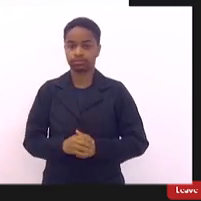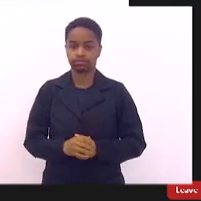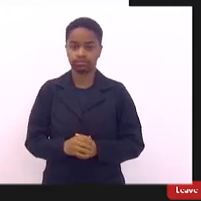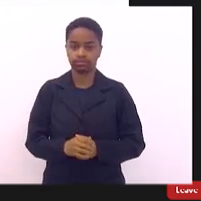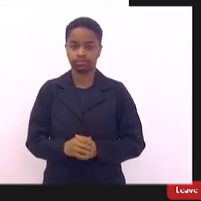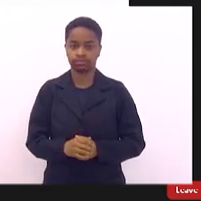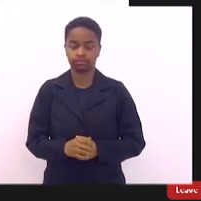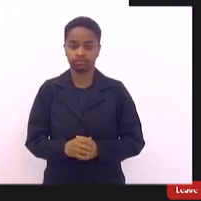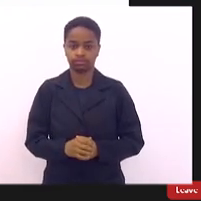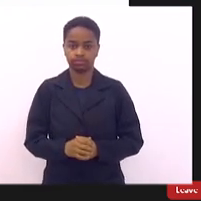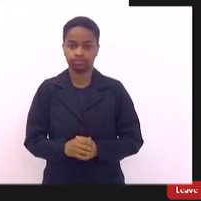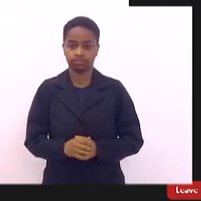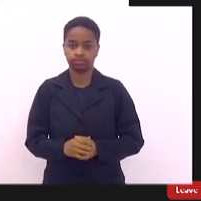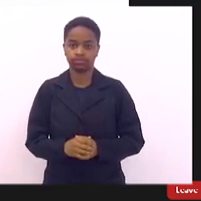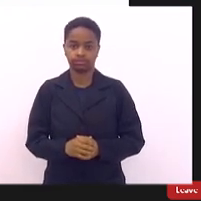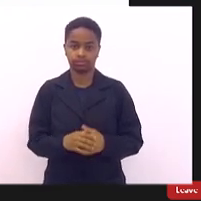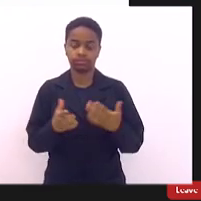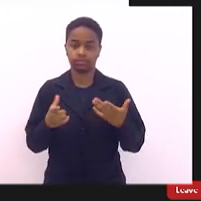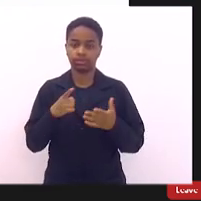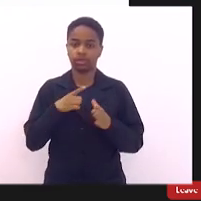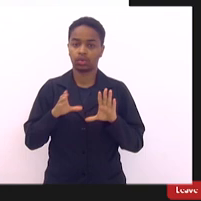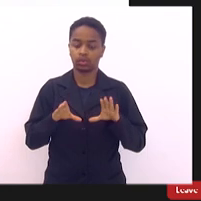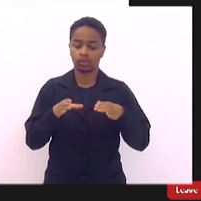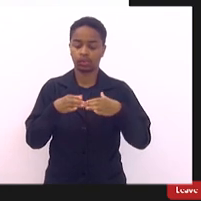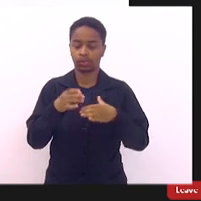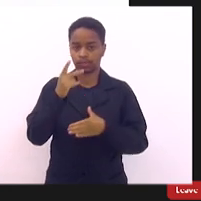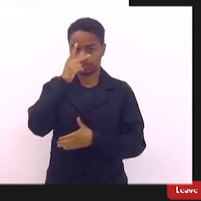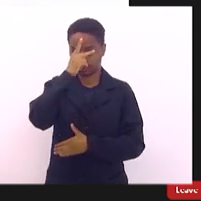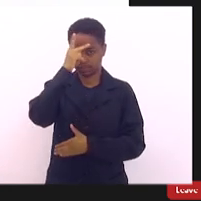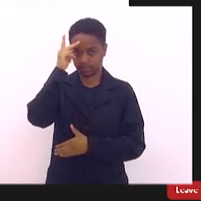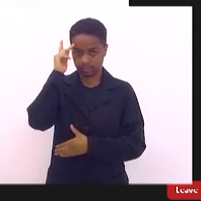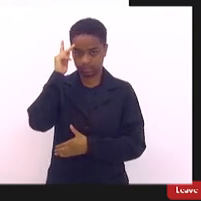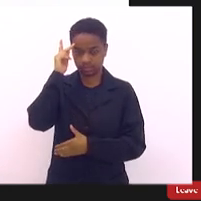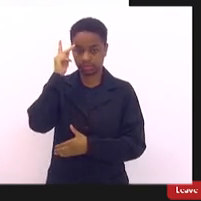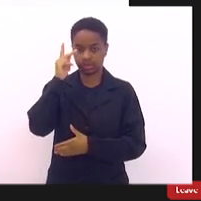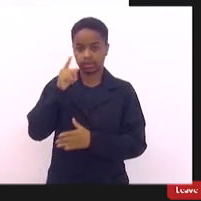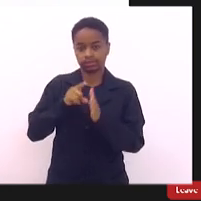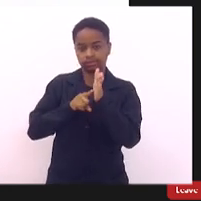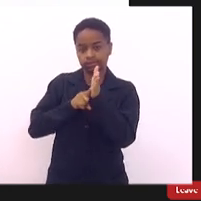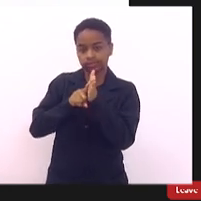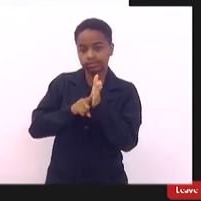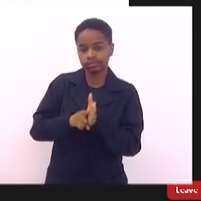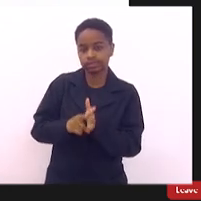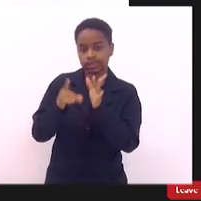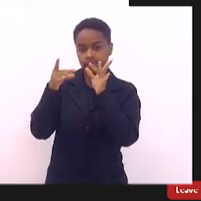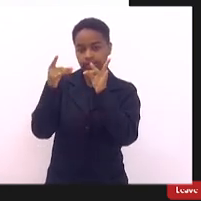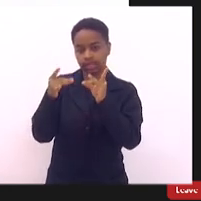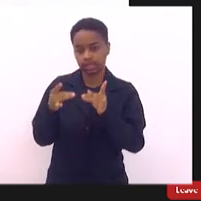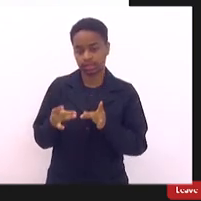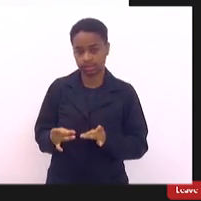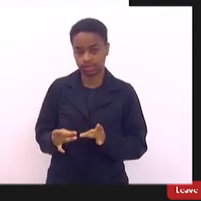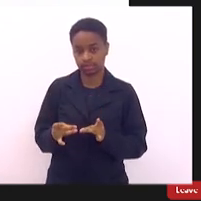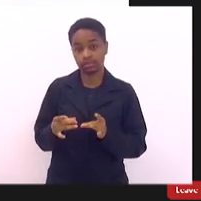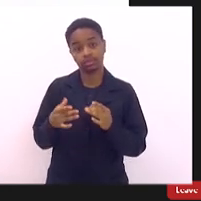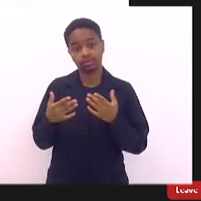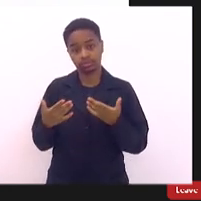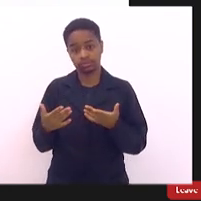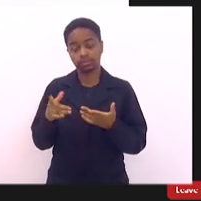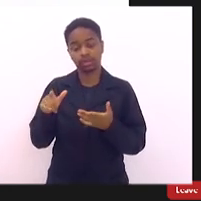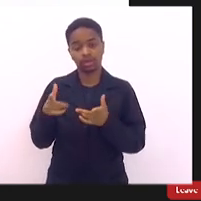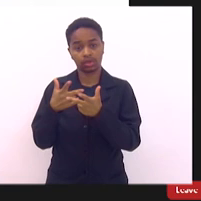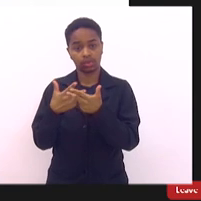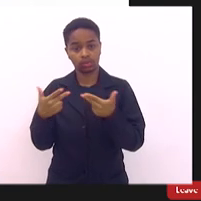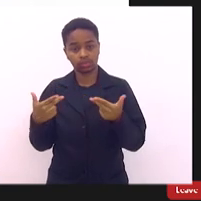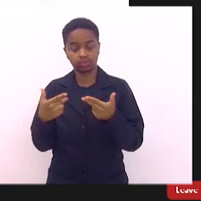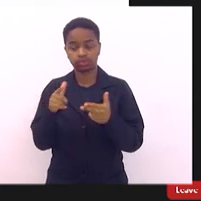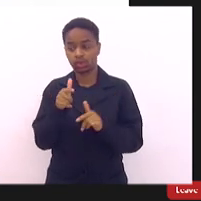essas pessoas, né? Pegou esse conjunto de pessoas e investigou especificamente, e isso é uma coisa que as nossas